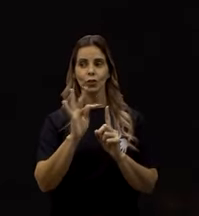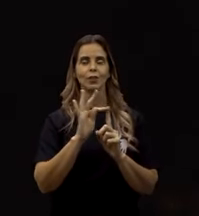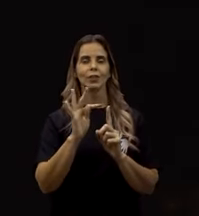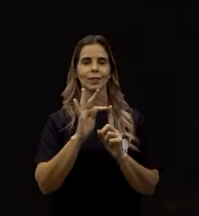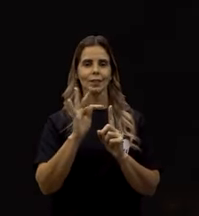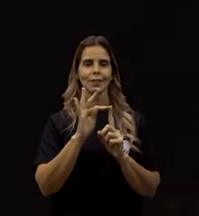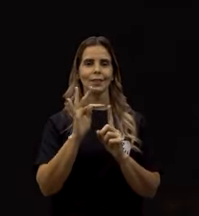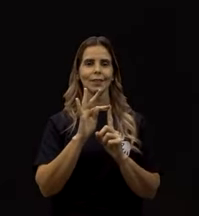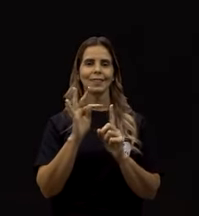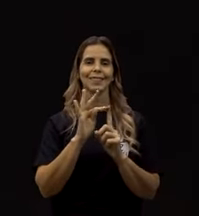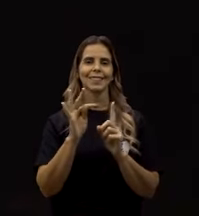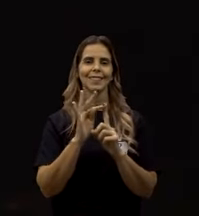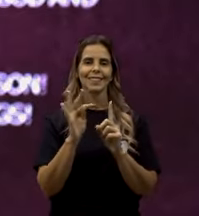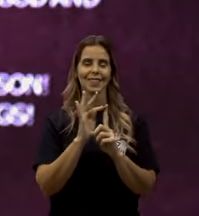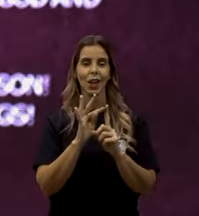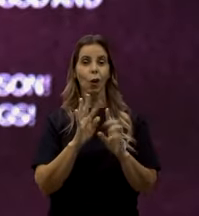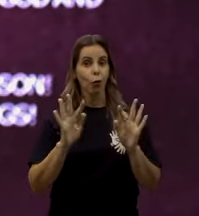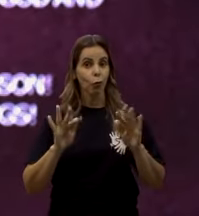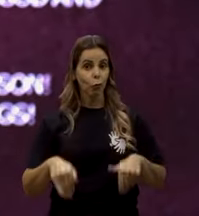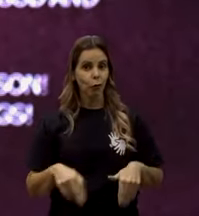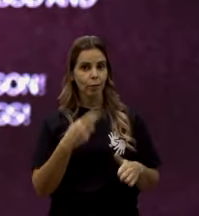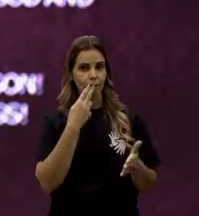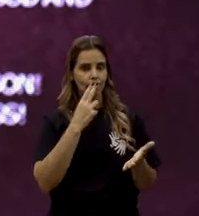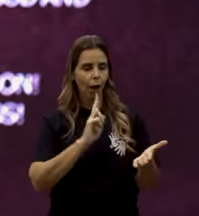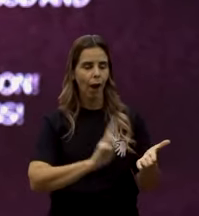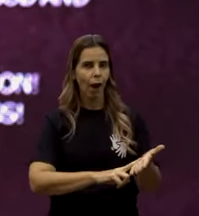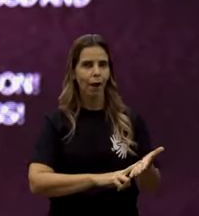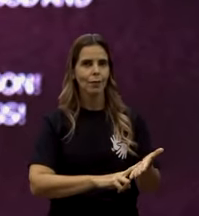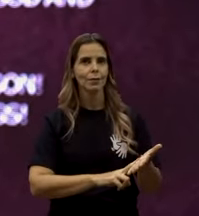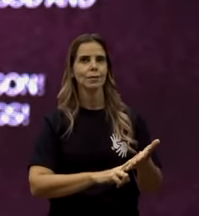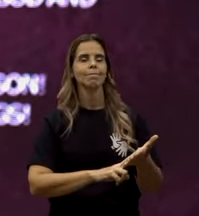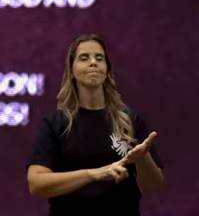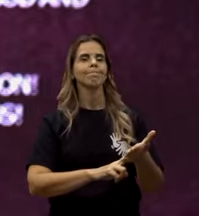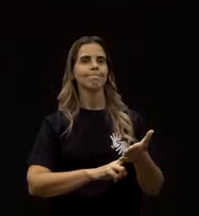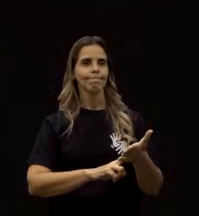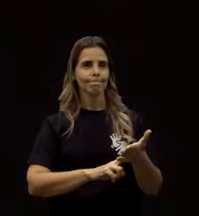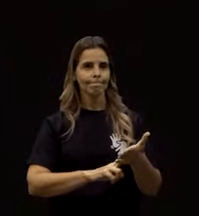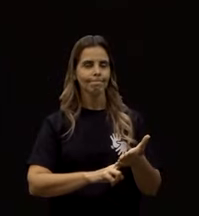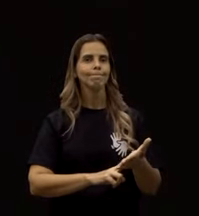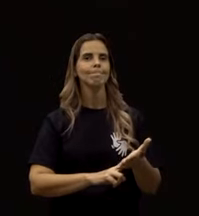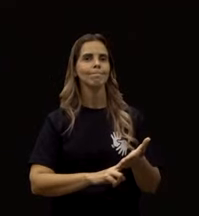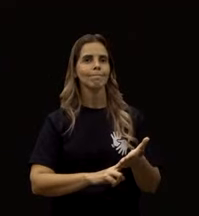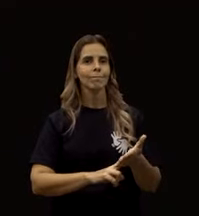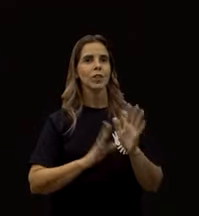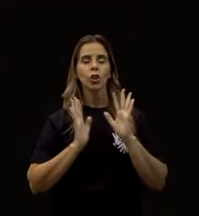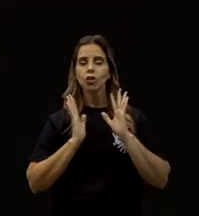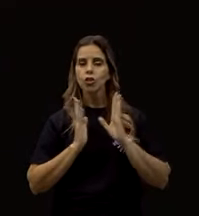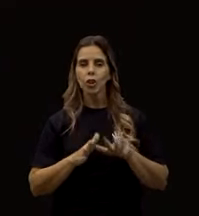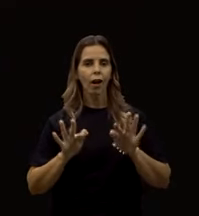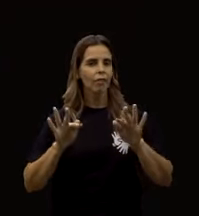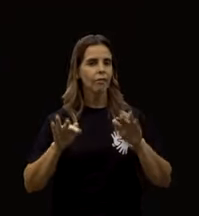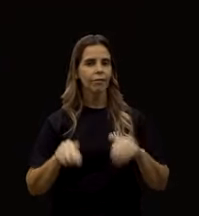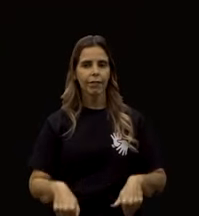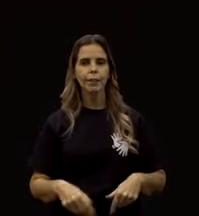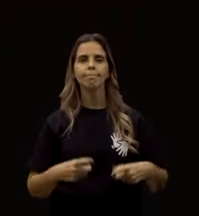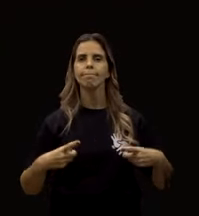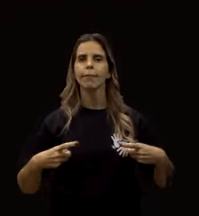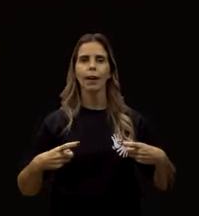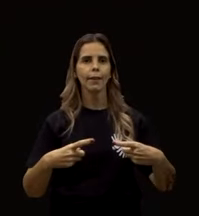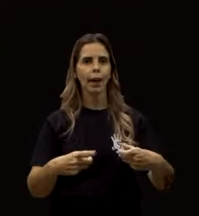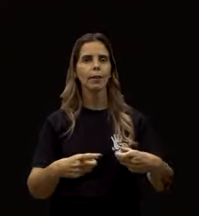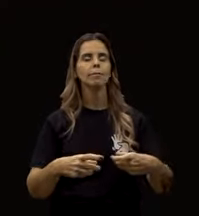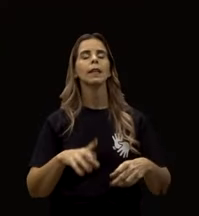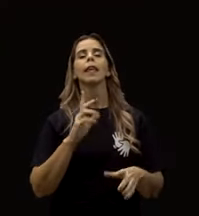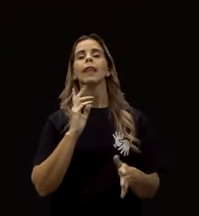assim ó no final da carta do Capítulo 4 combati lê comigo vai o Bom Combate terminei a